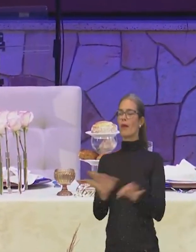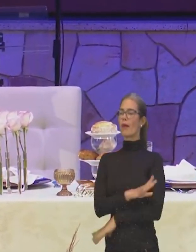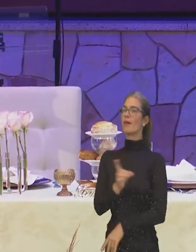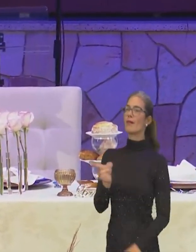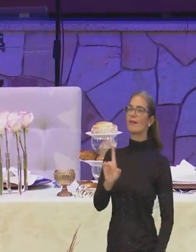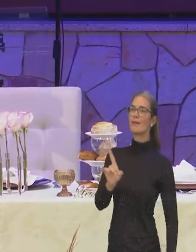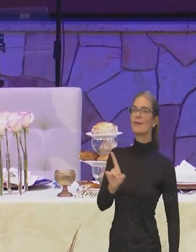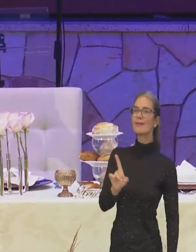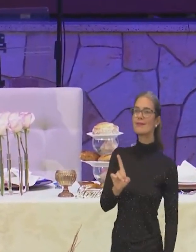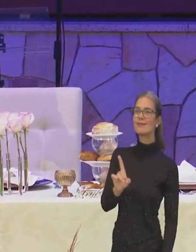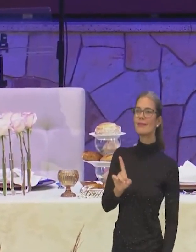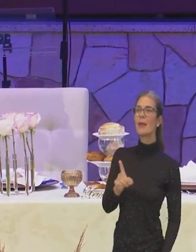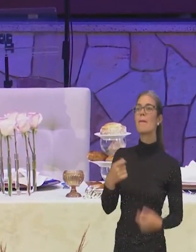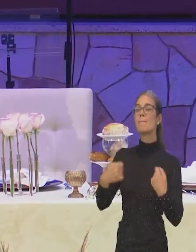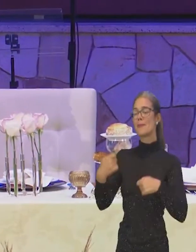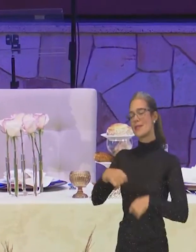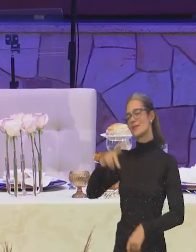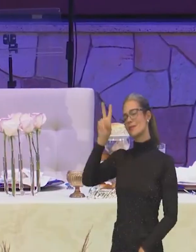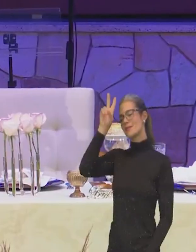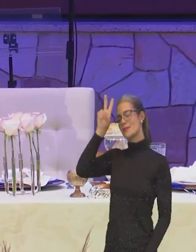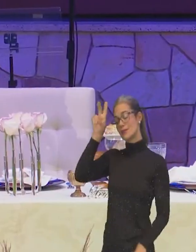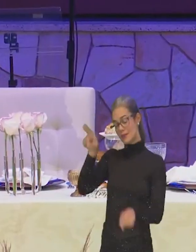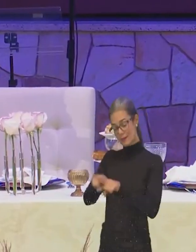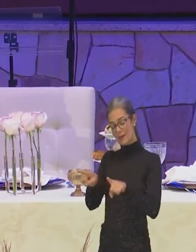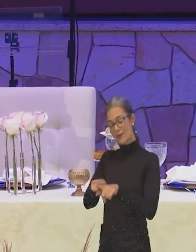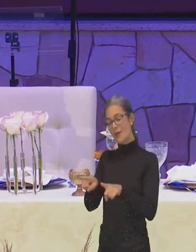alimentar o Espírito.